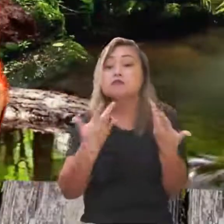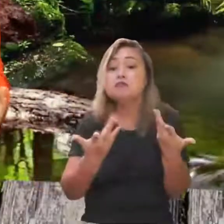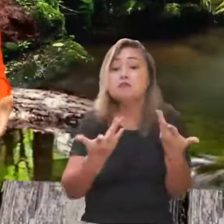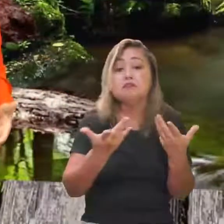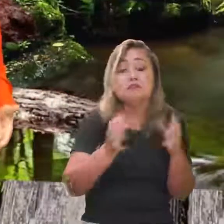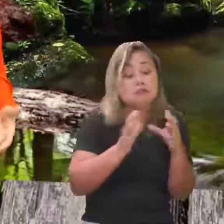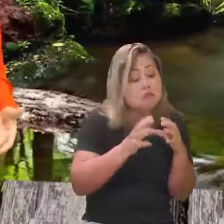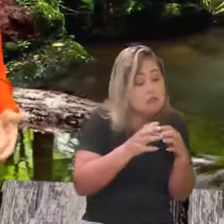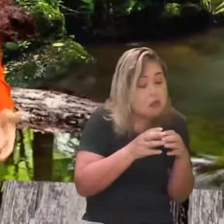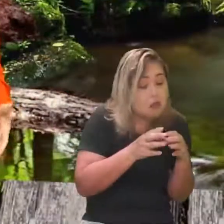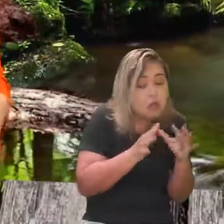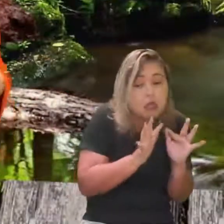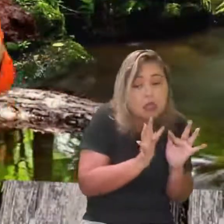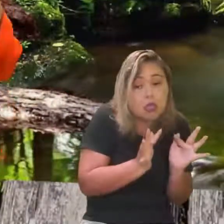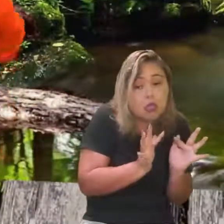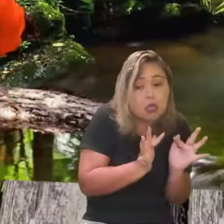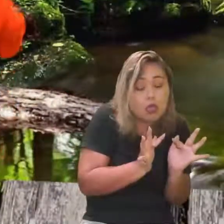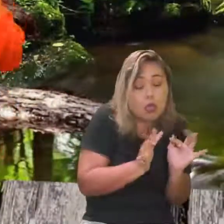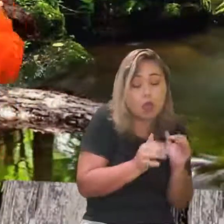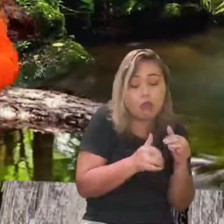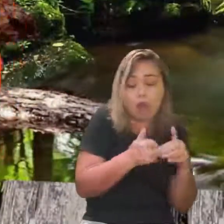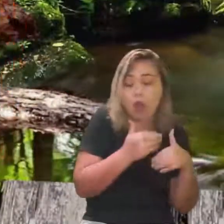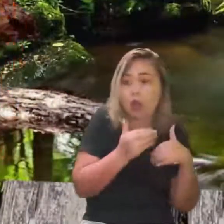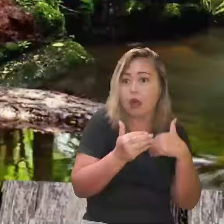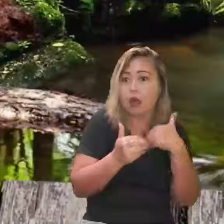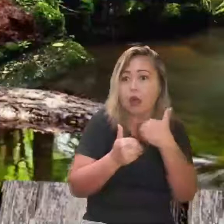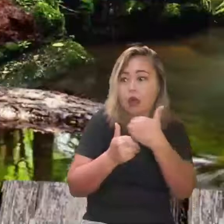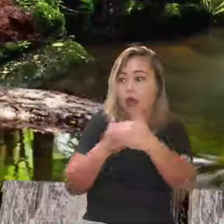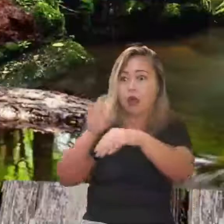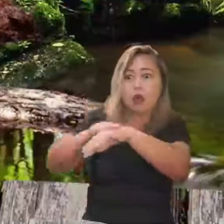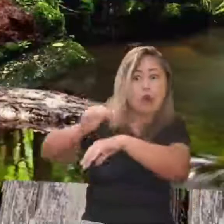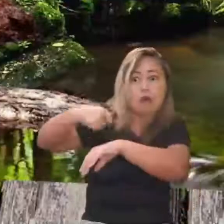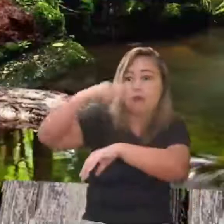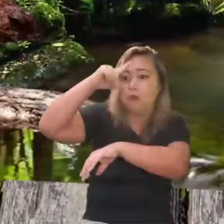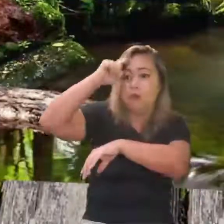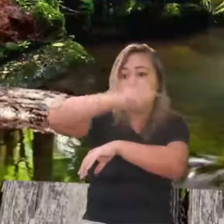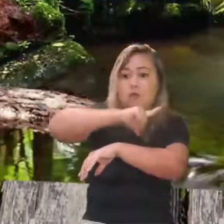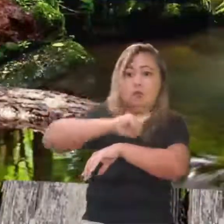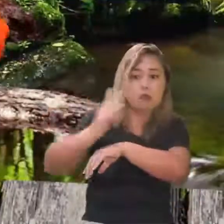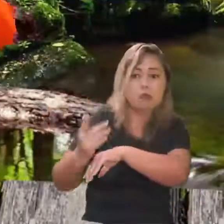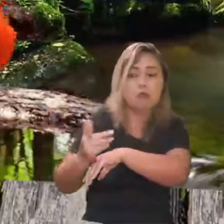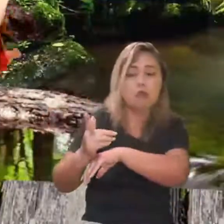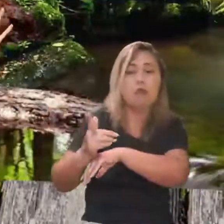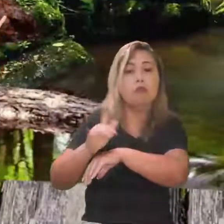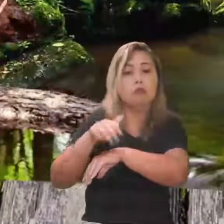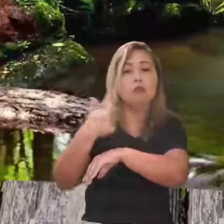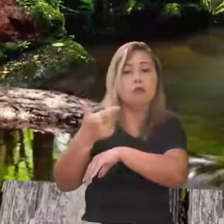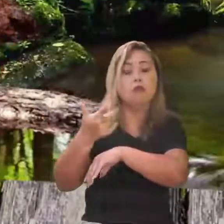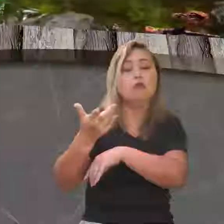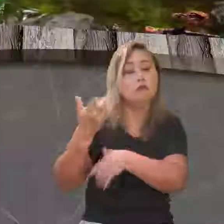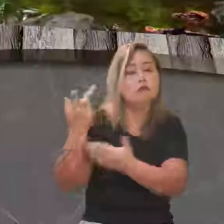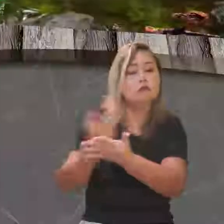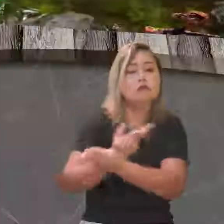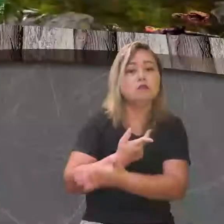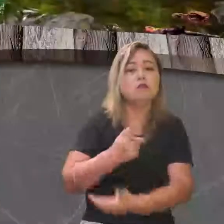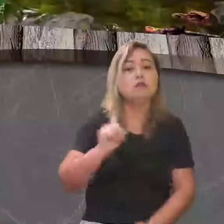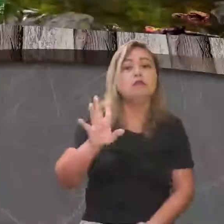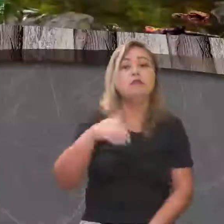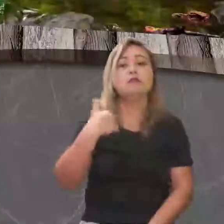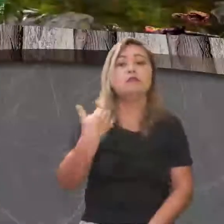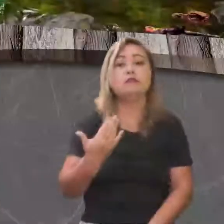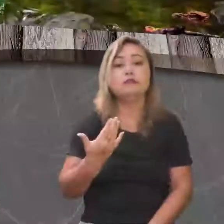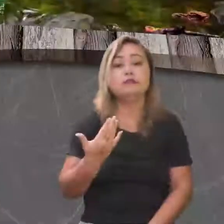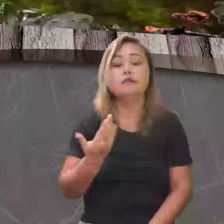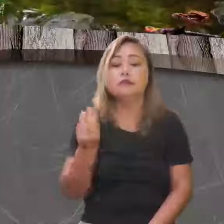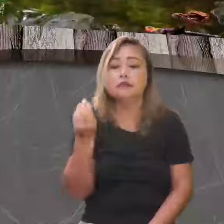Mesmo dos menos complexos para os mais complexos. Tá? Então, isso estava acontecendo. E aí, ele